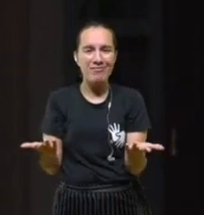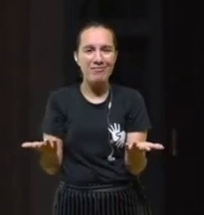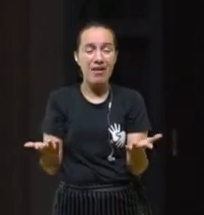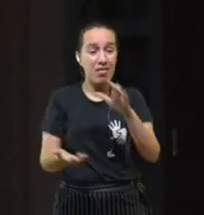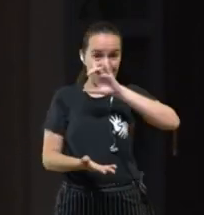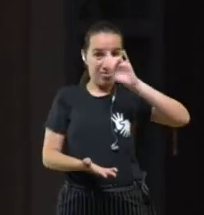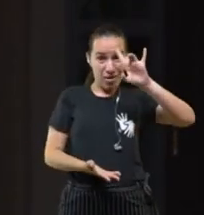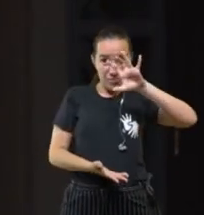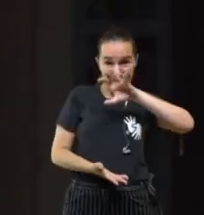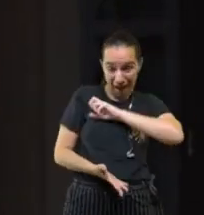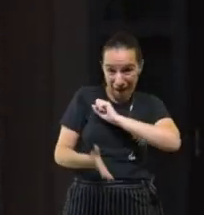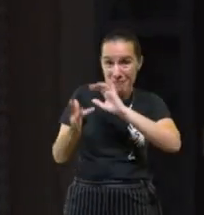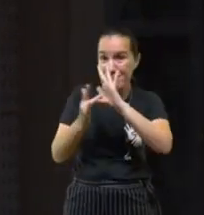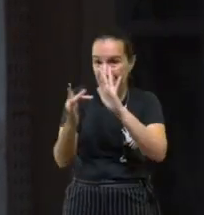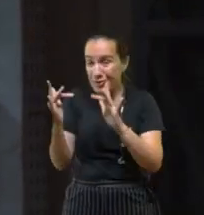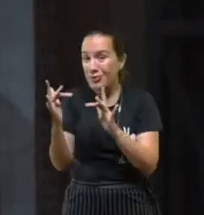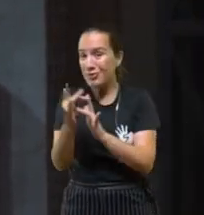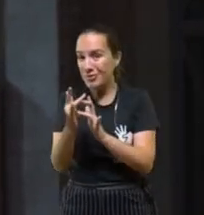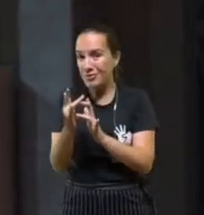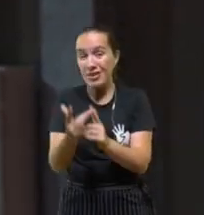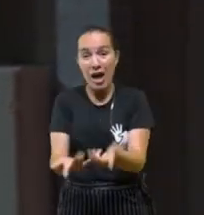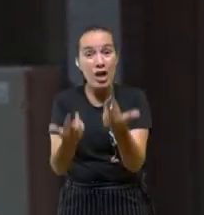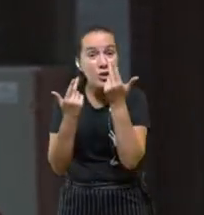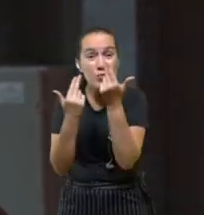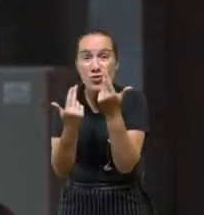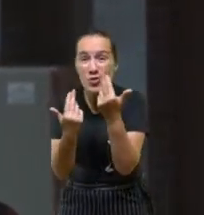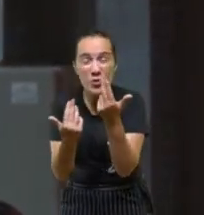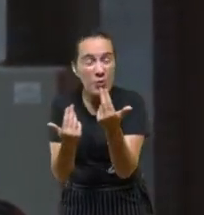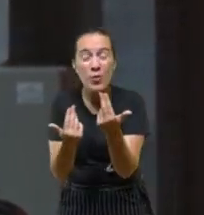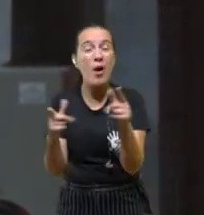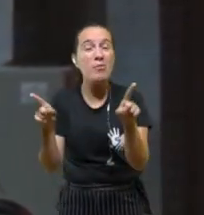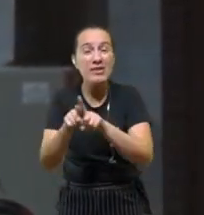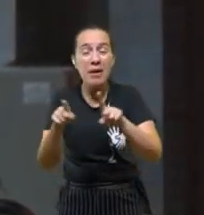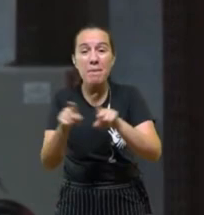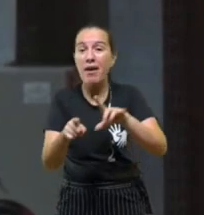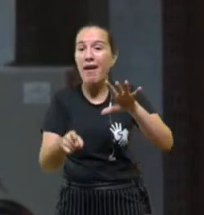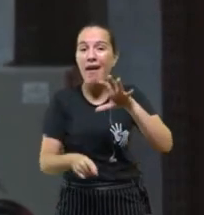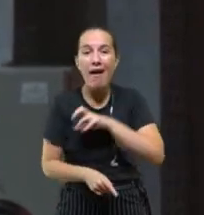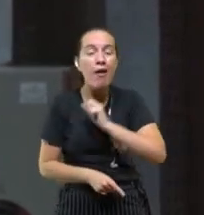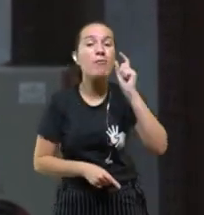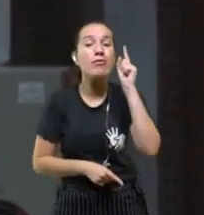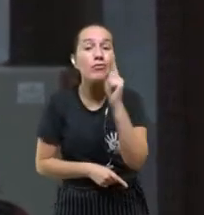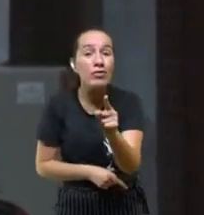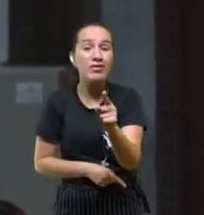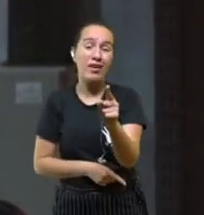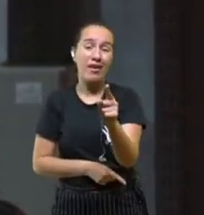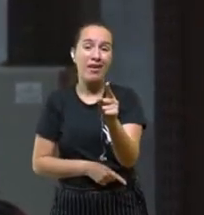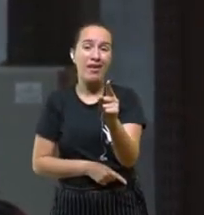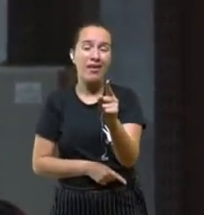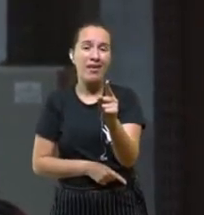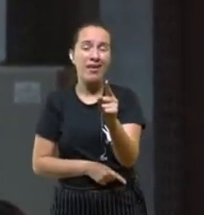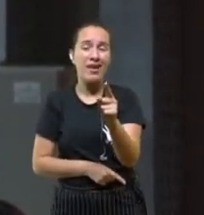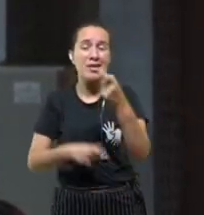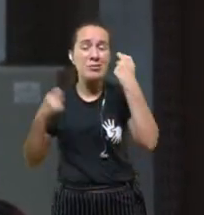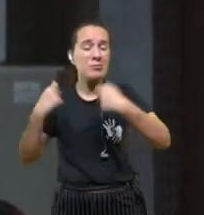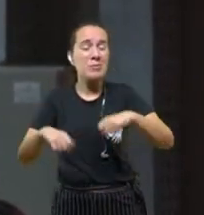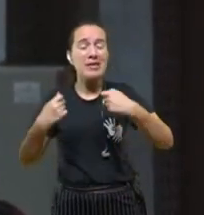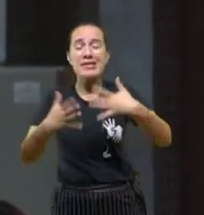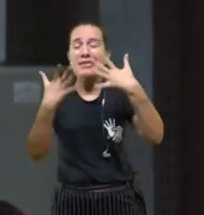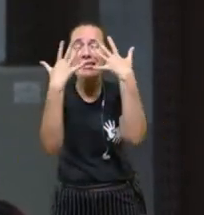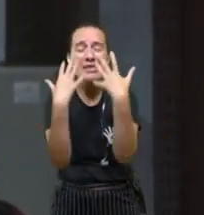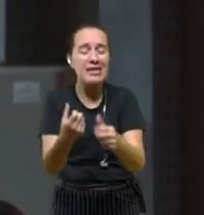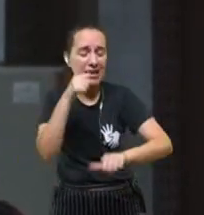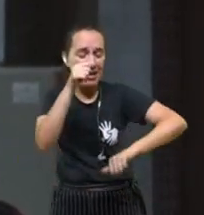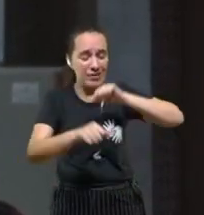pula. Eu estou te dando, se você pegar essa revelação, vai transformar sua